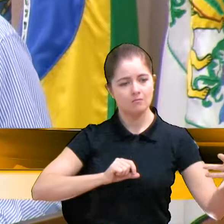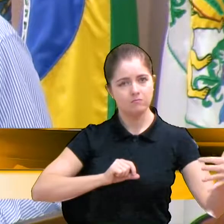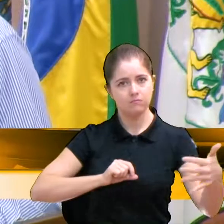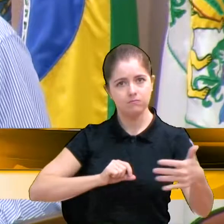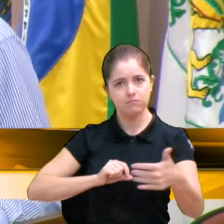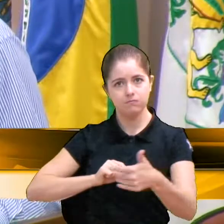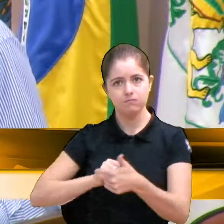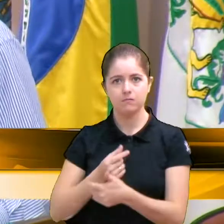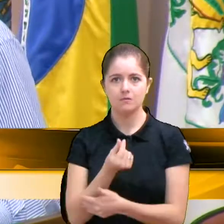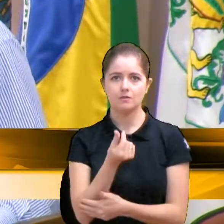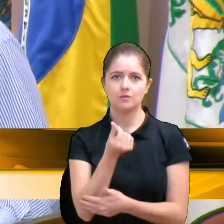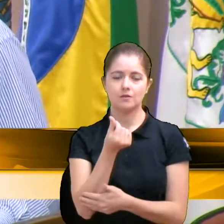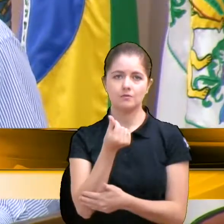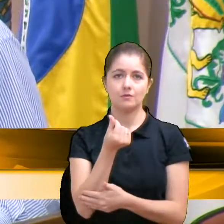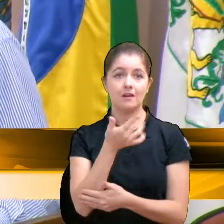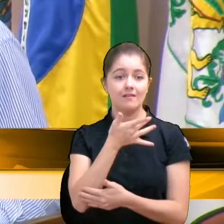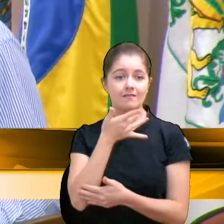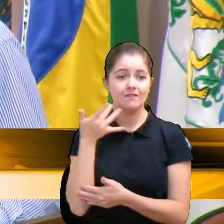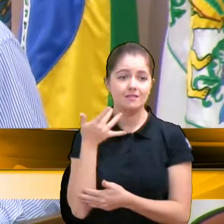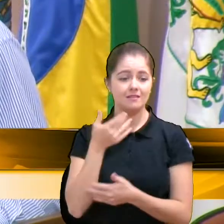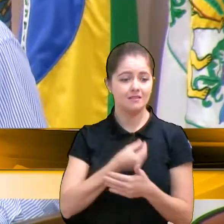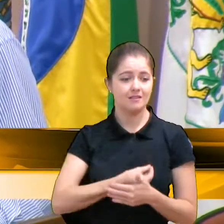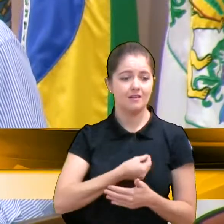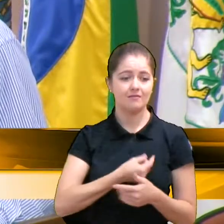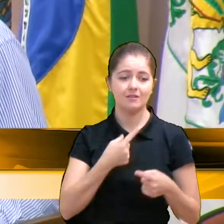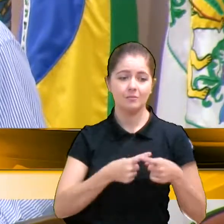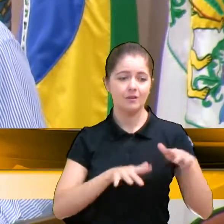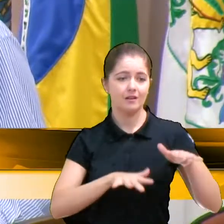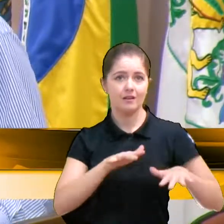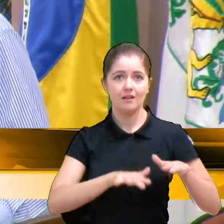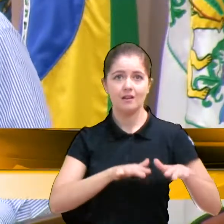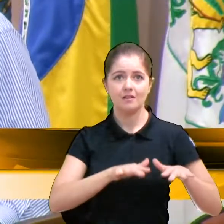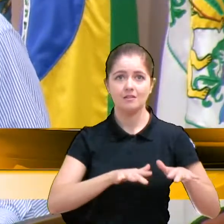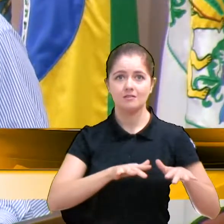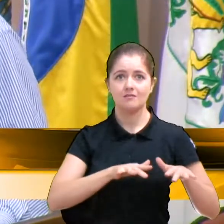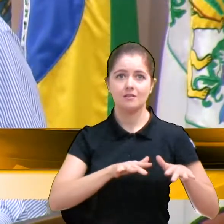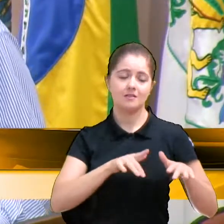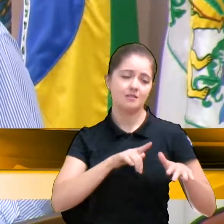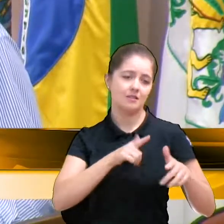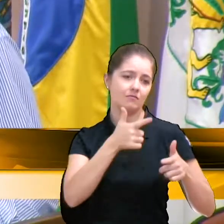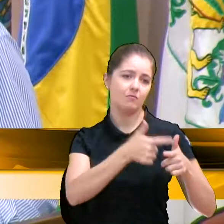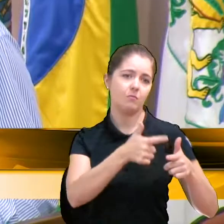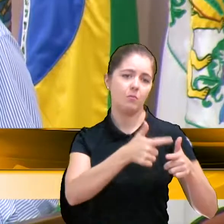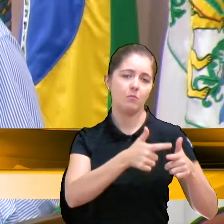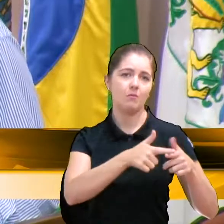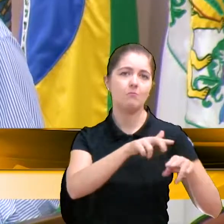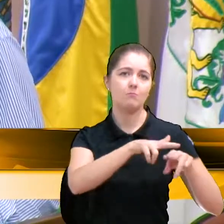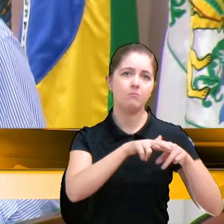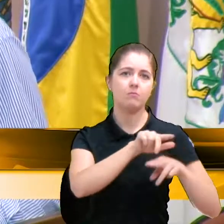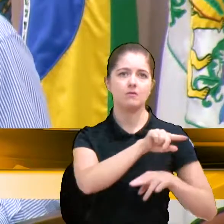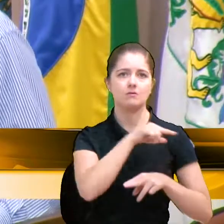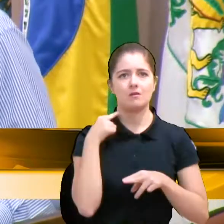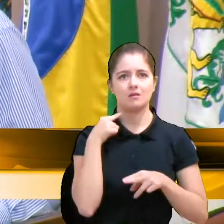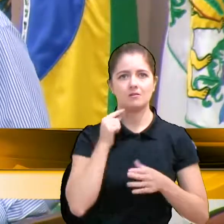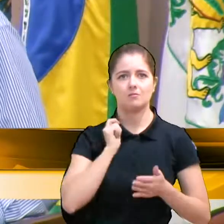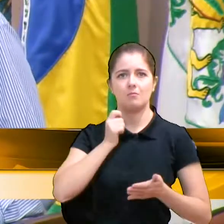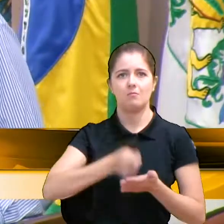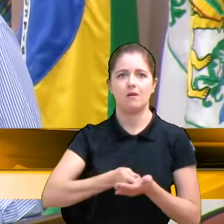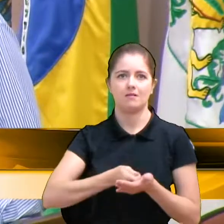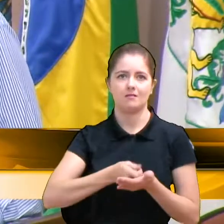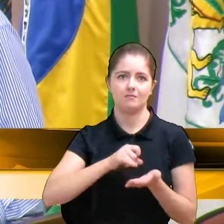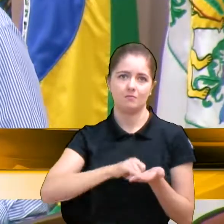vida daqueles que, por alguma desventura da vida, possam ter tido um infortúnio de atrasar as suas contribuições.